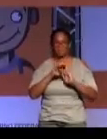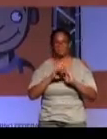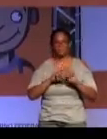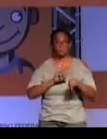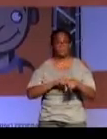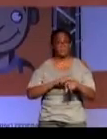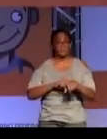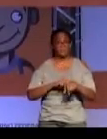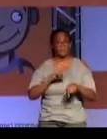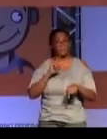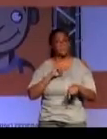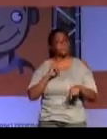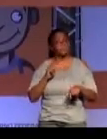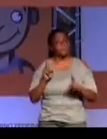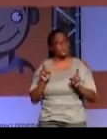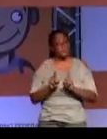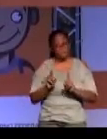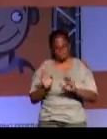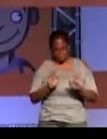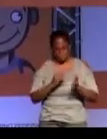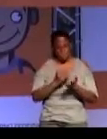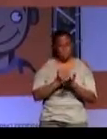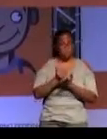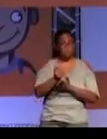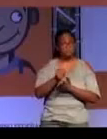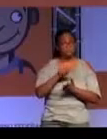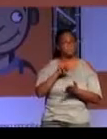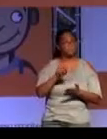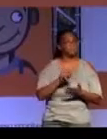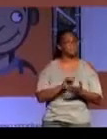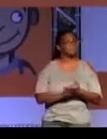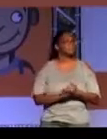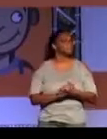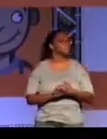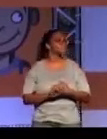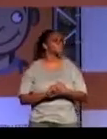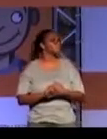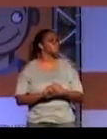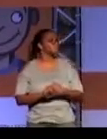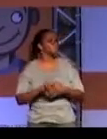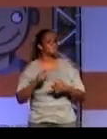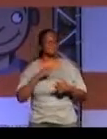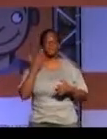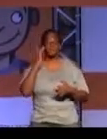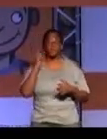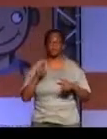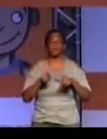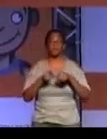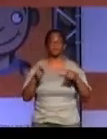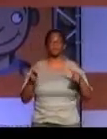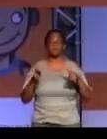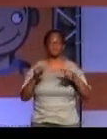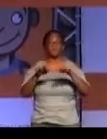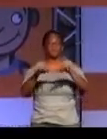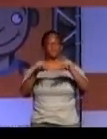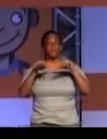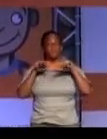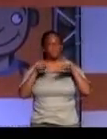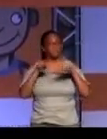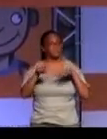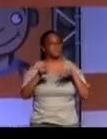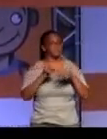queria iniciar aqui falando sobre varíola. Eu acho que um grande número da plateia